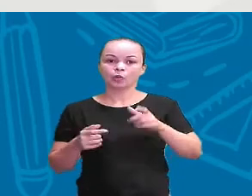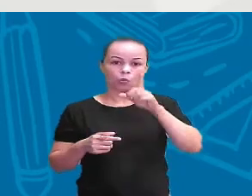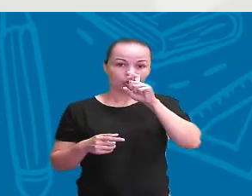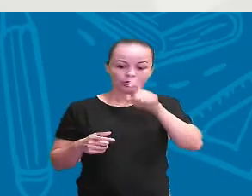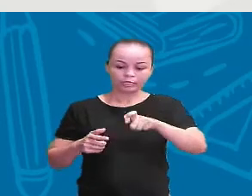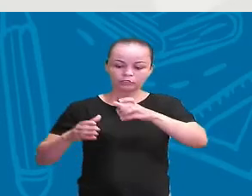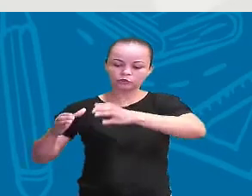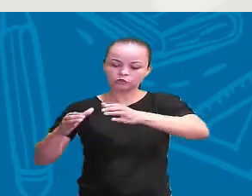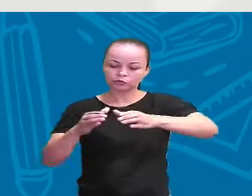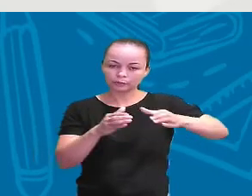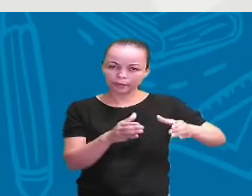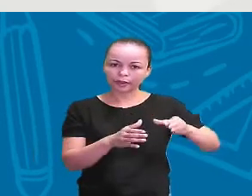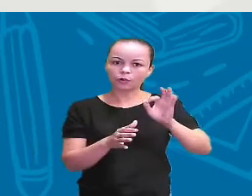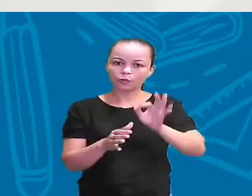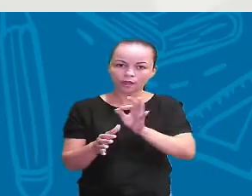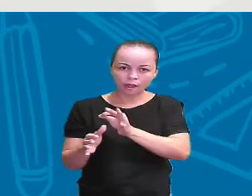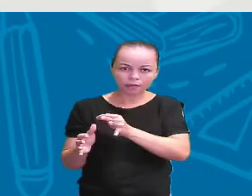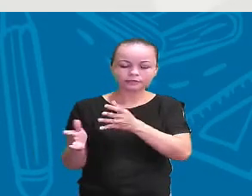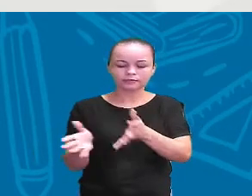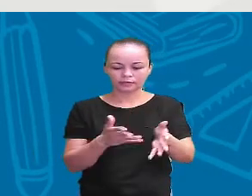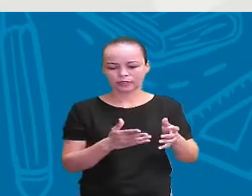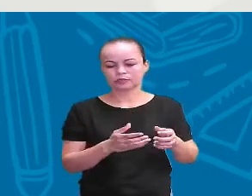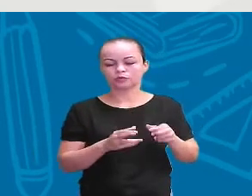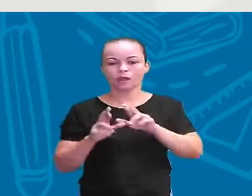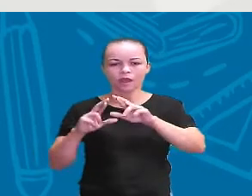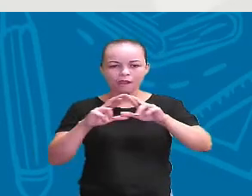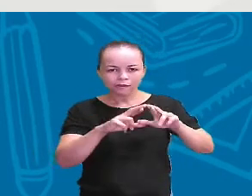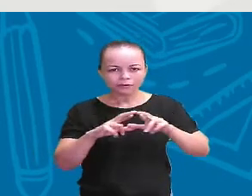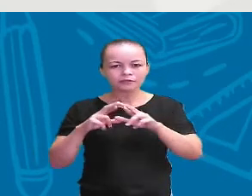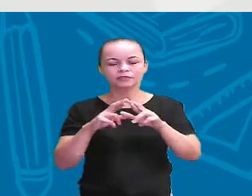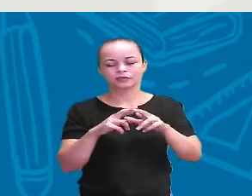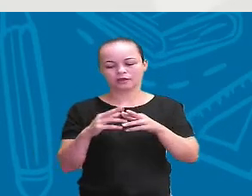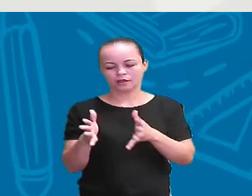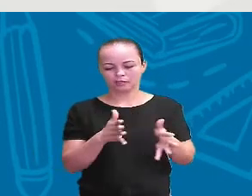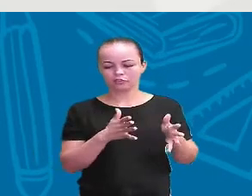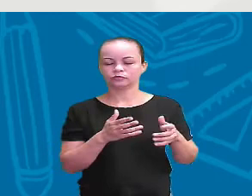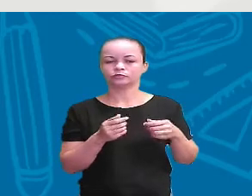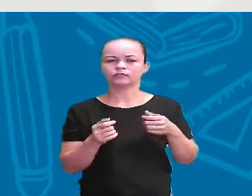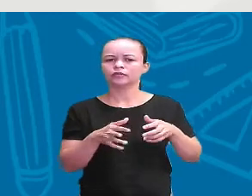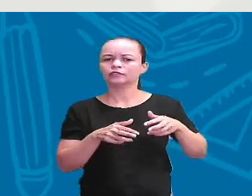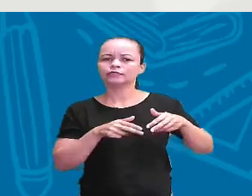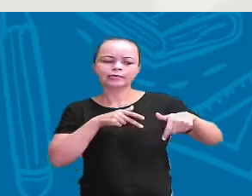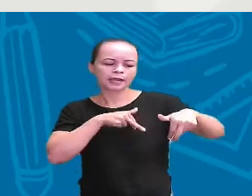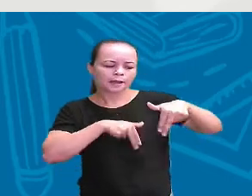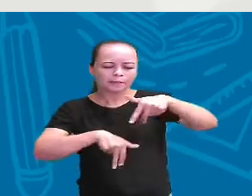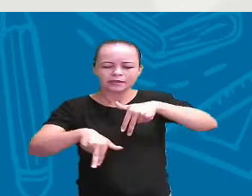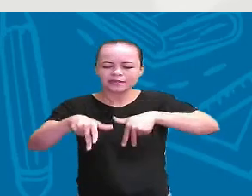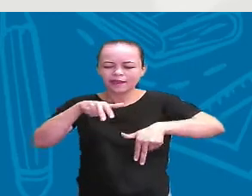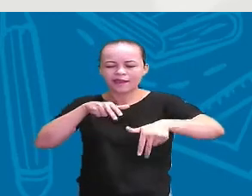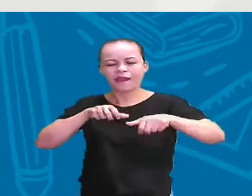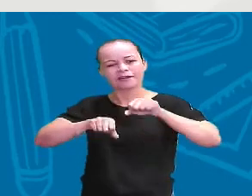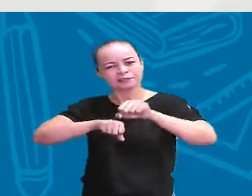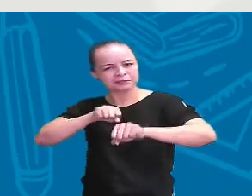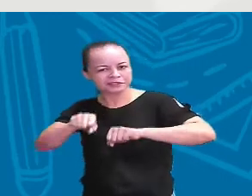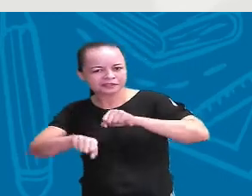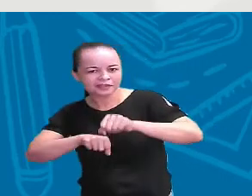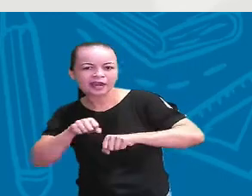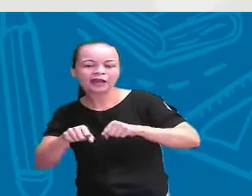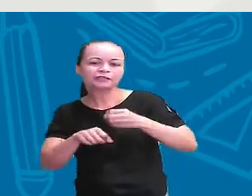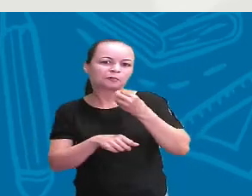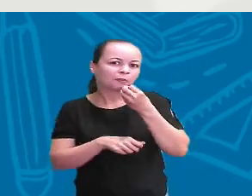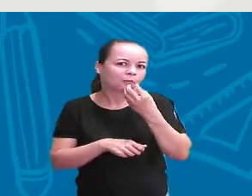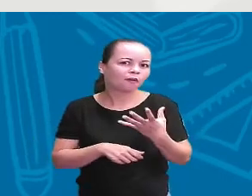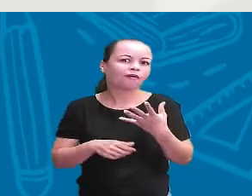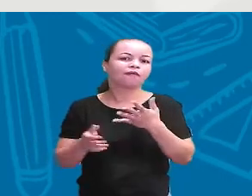a reciclagem, reutilizar trajetos curtos através de caminhadas, de bicicletas,